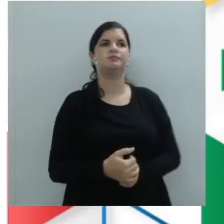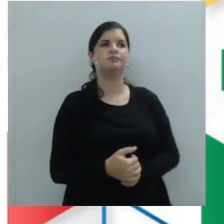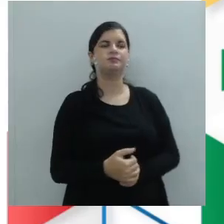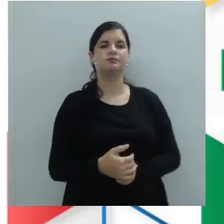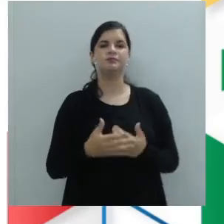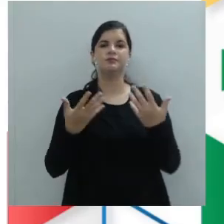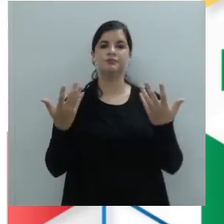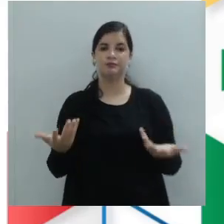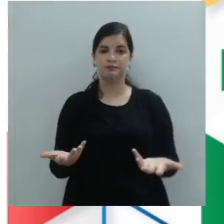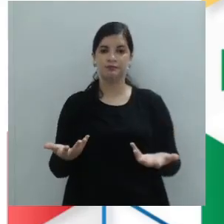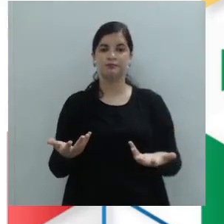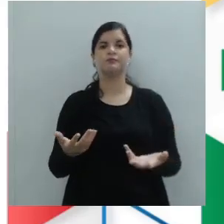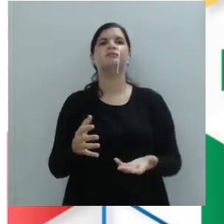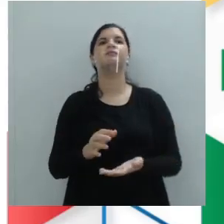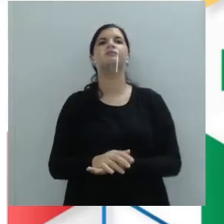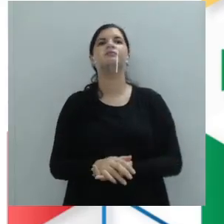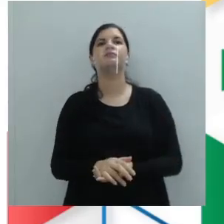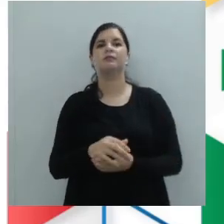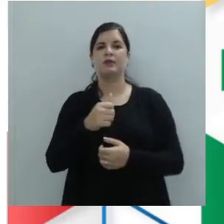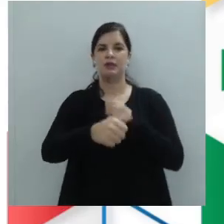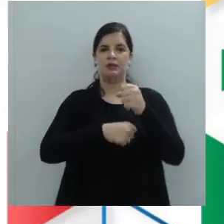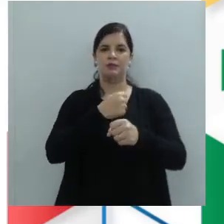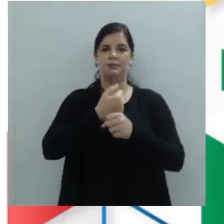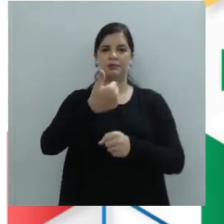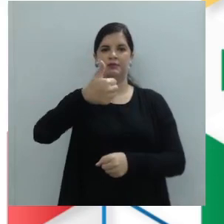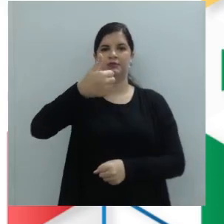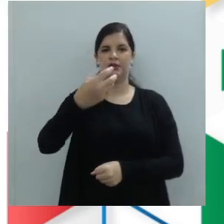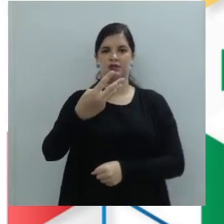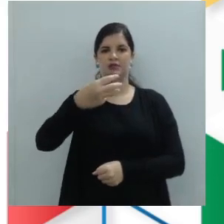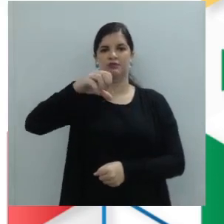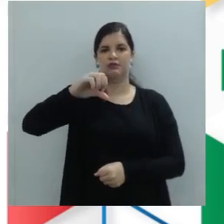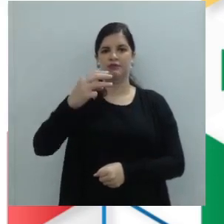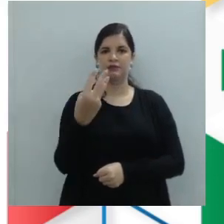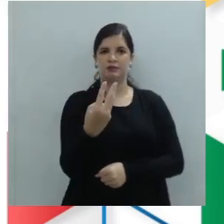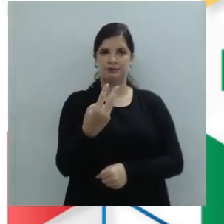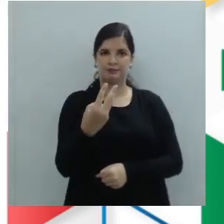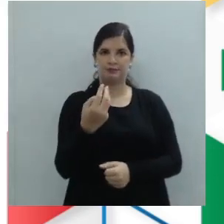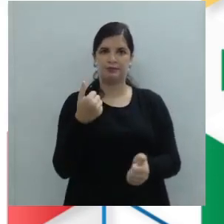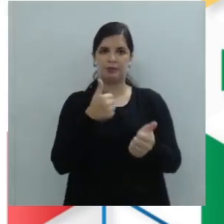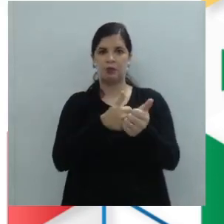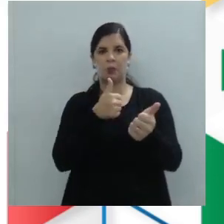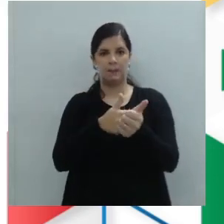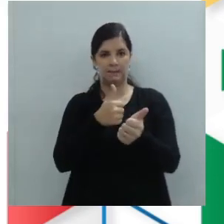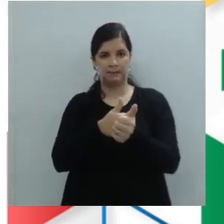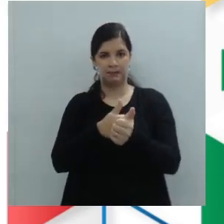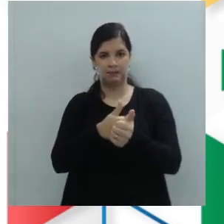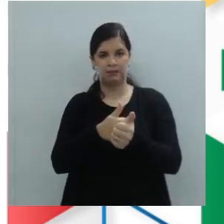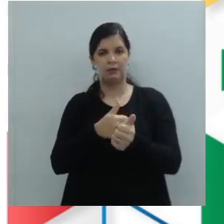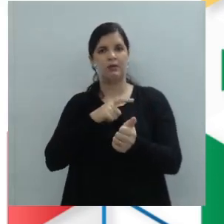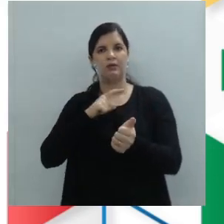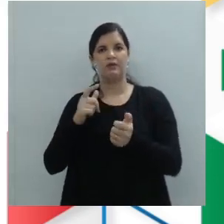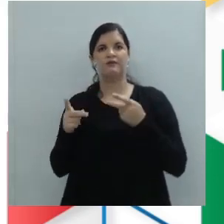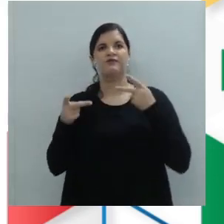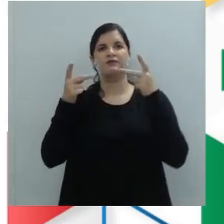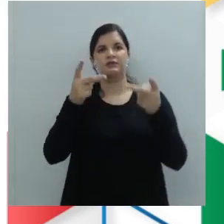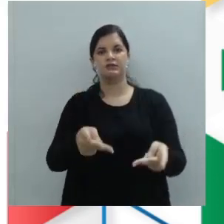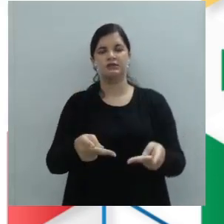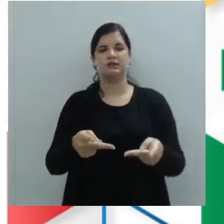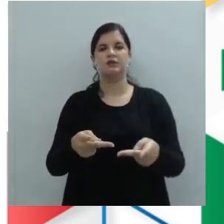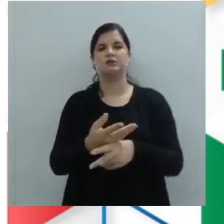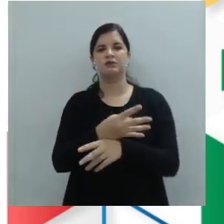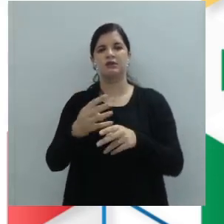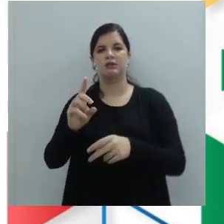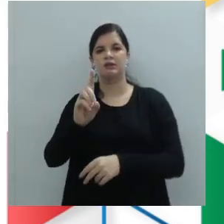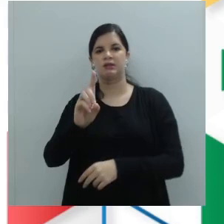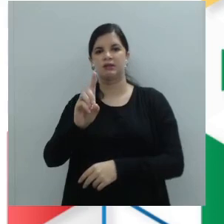na tela, ainda temos ele em 1393, acompanhado de um monge, visitou Damasco e também